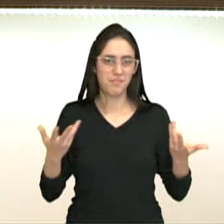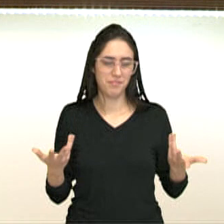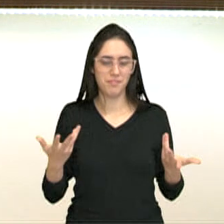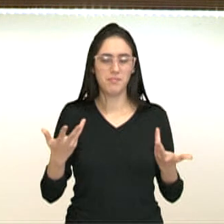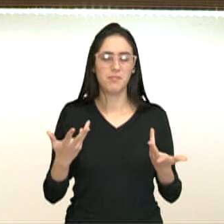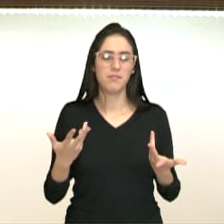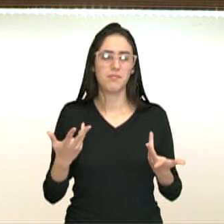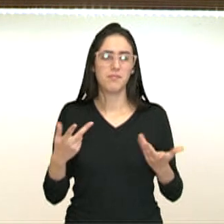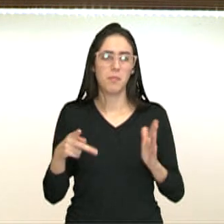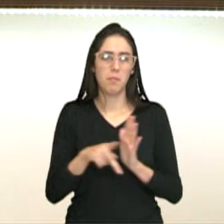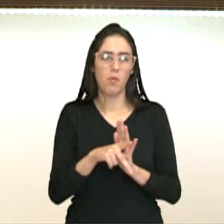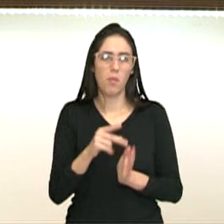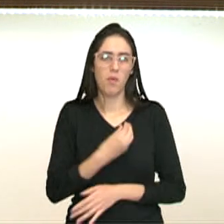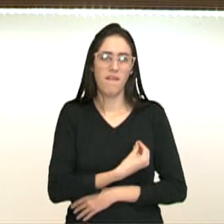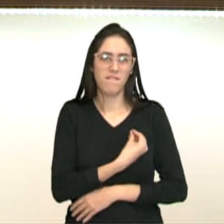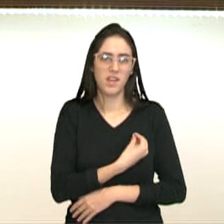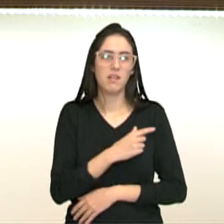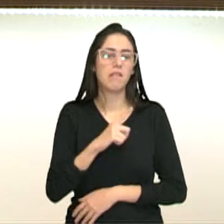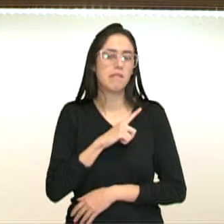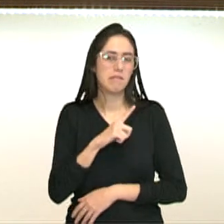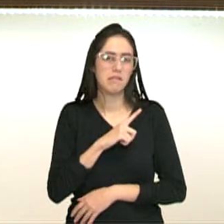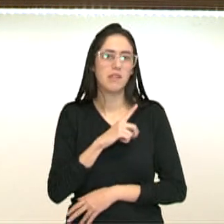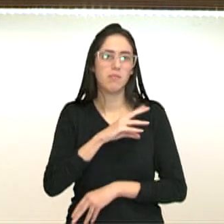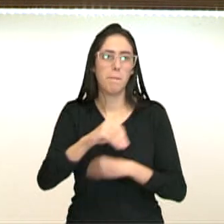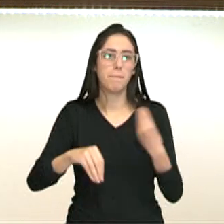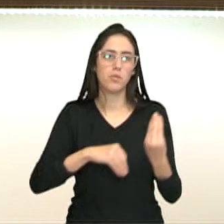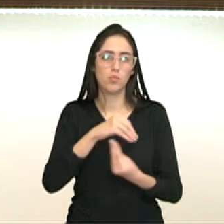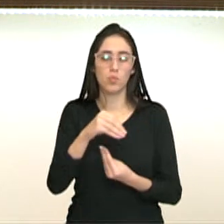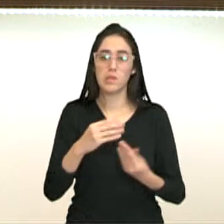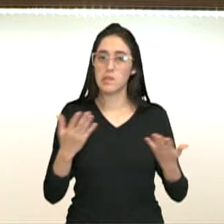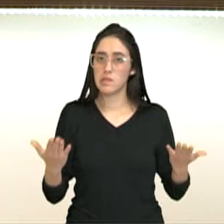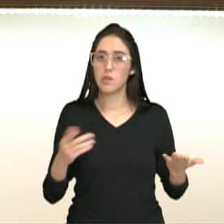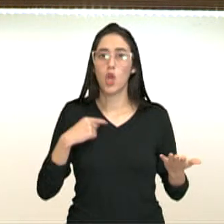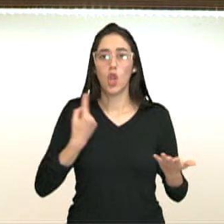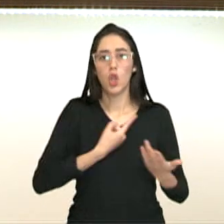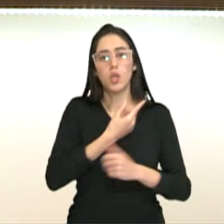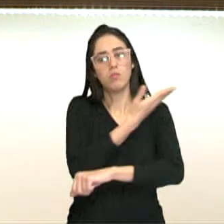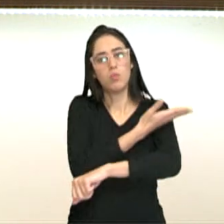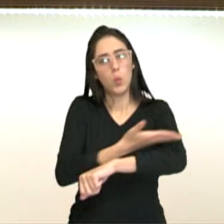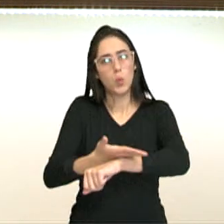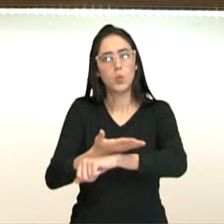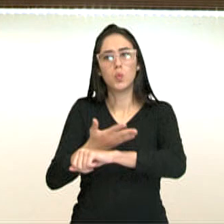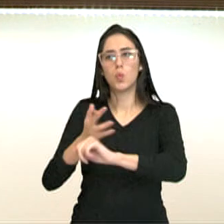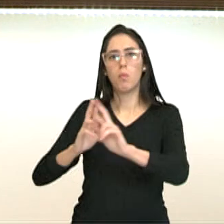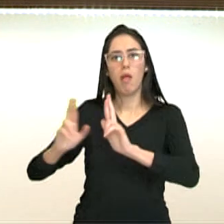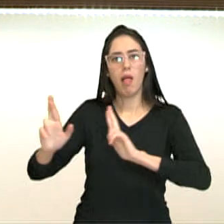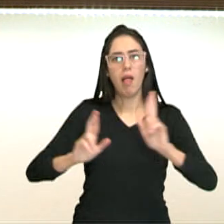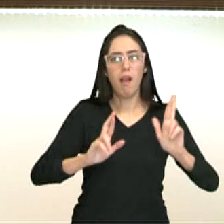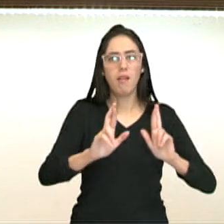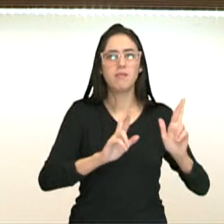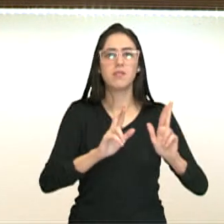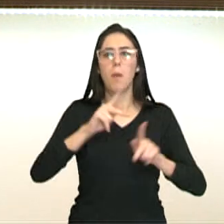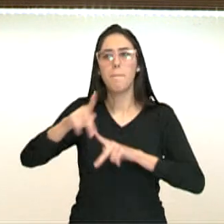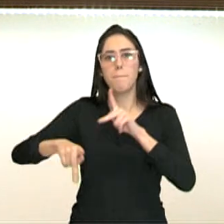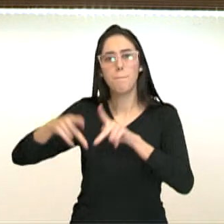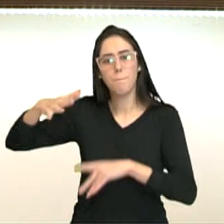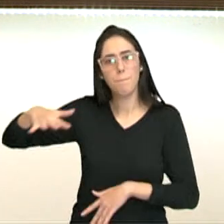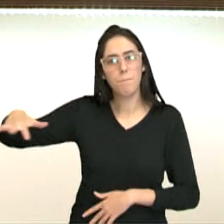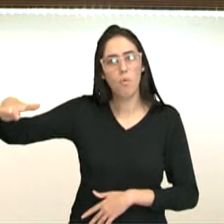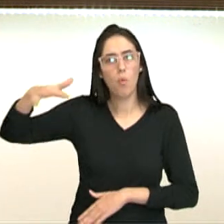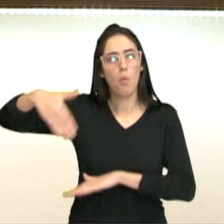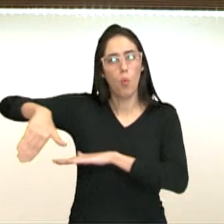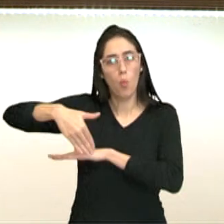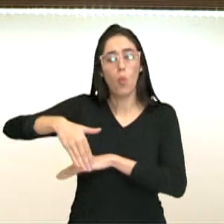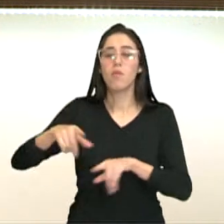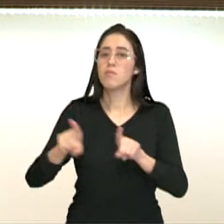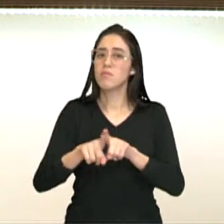dimensões da vida nas relações sociais. Então, costumamos nos relacionar muito no espaço público da mesma